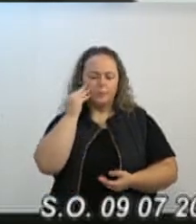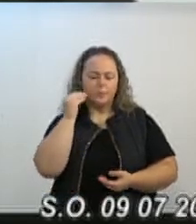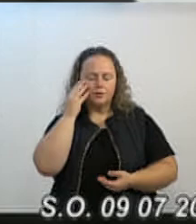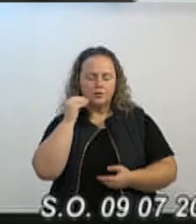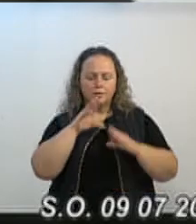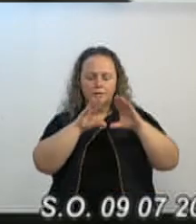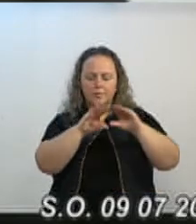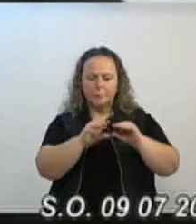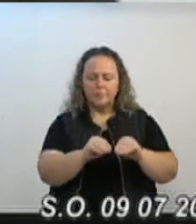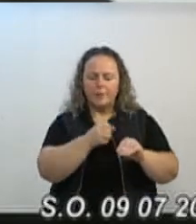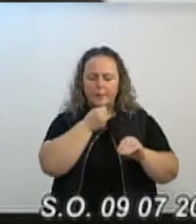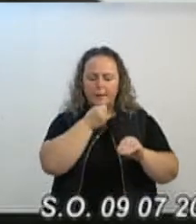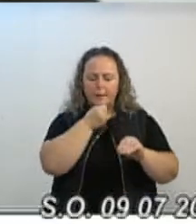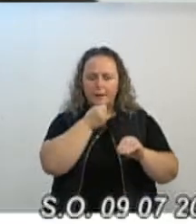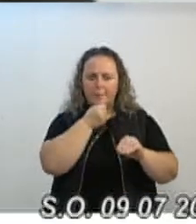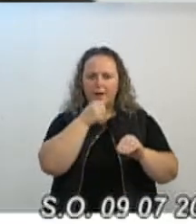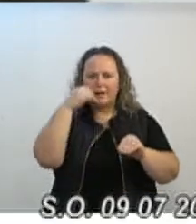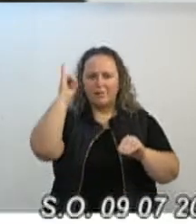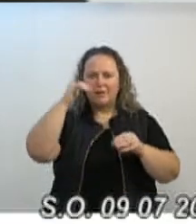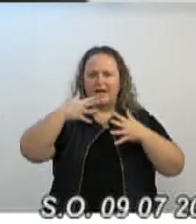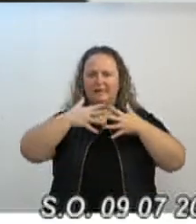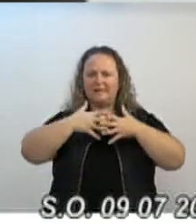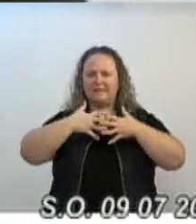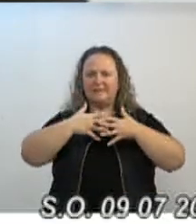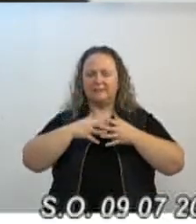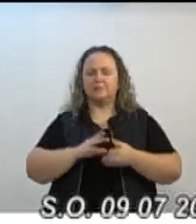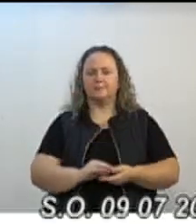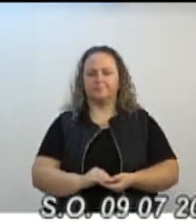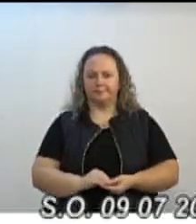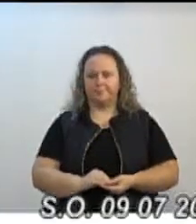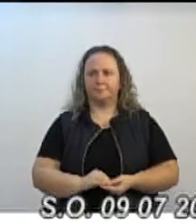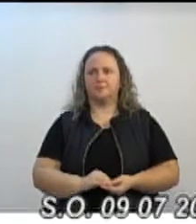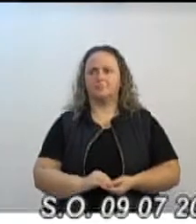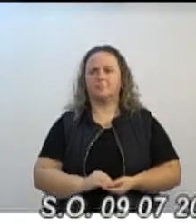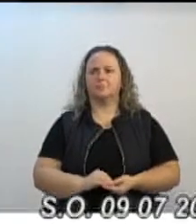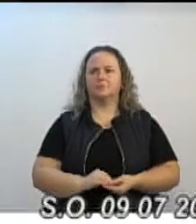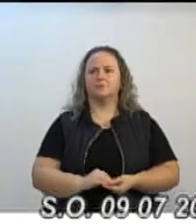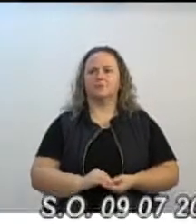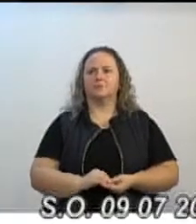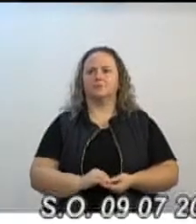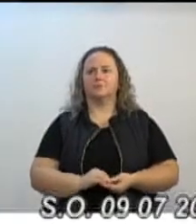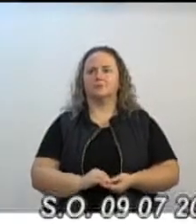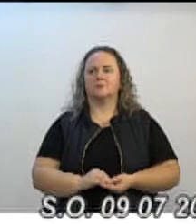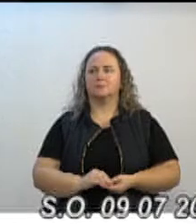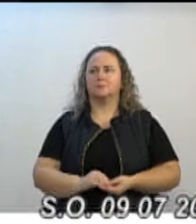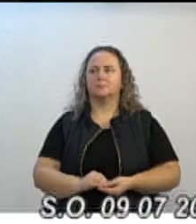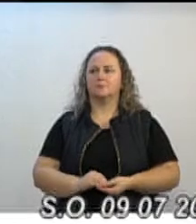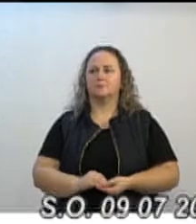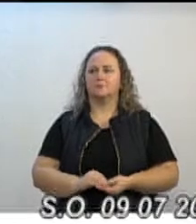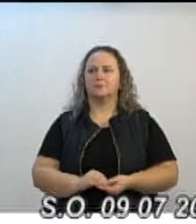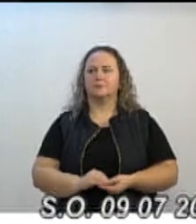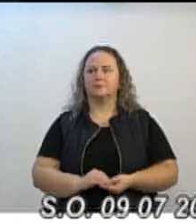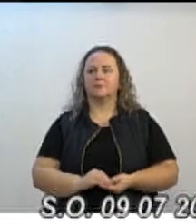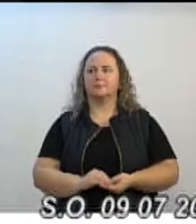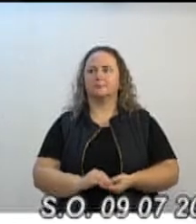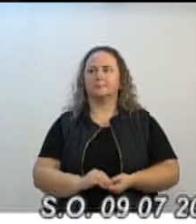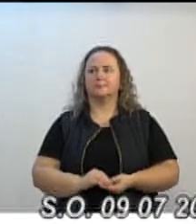seus microfones durante a fala do colega. Obrigado, vereador Ito. Agora sim, pode dar continuidade à sua